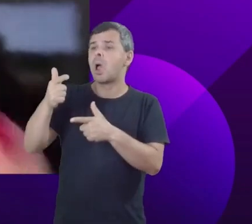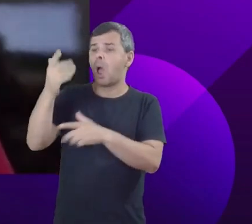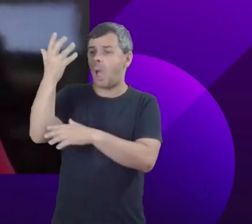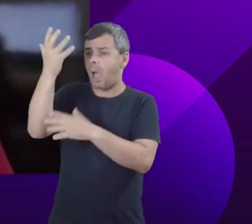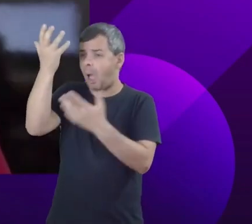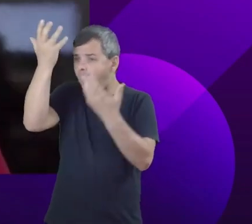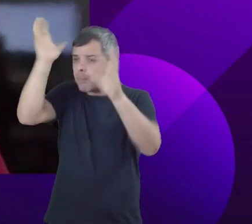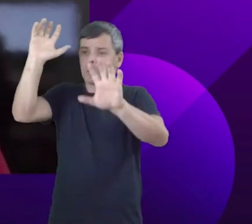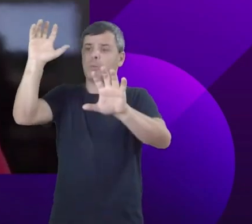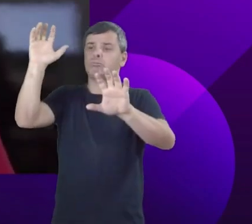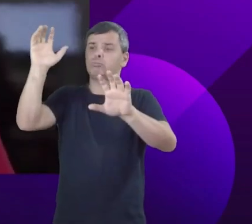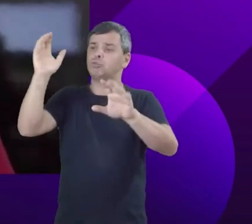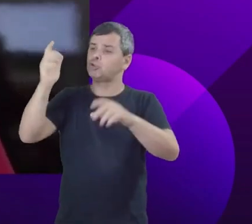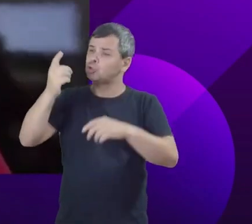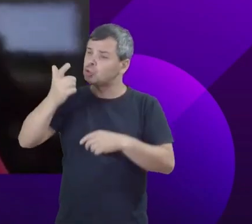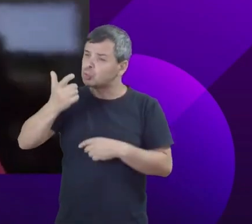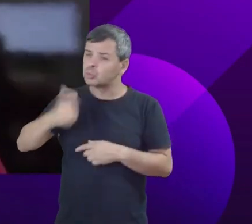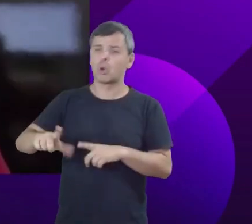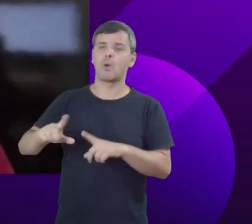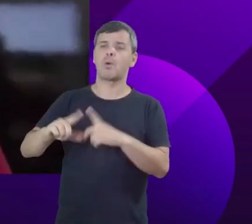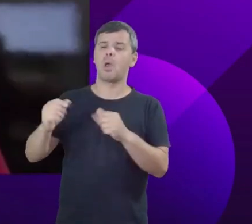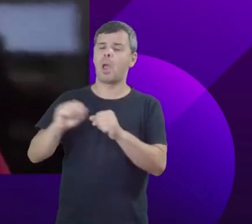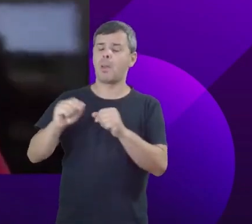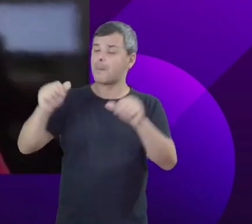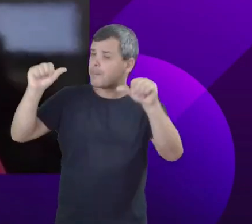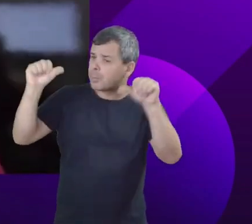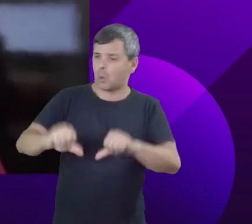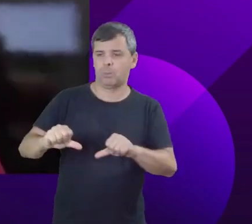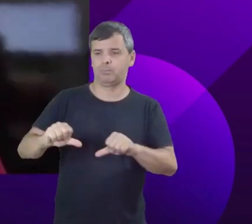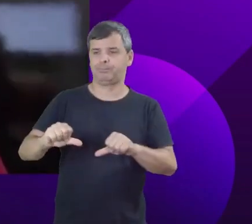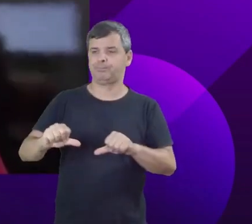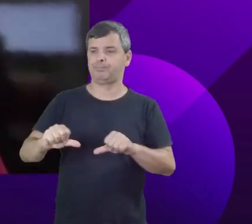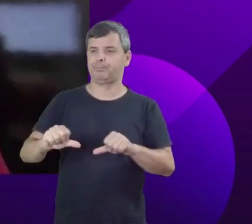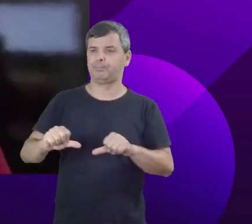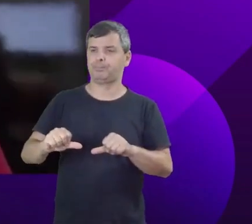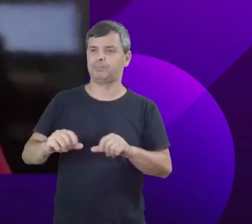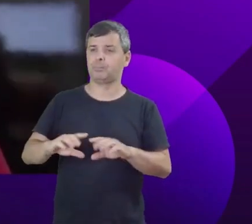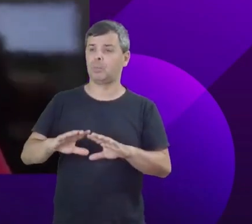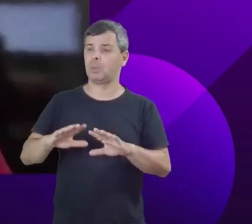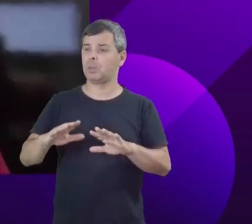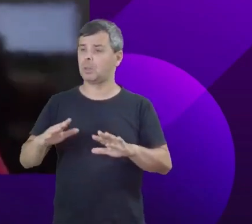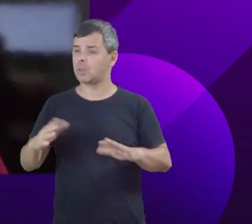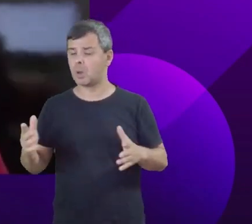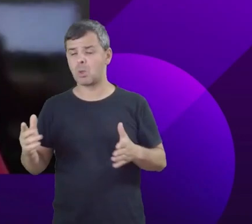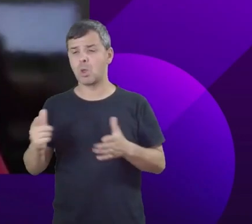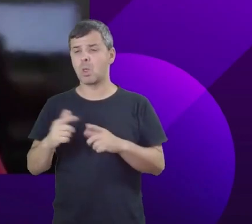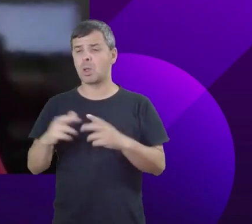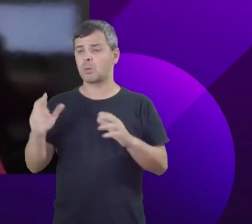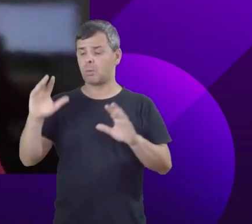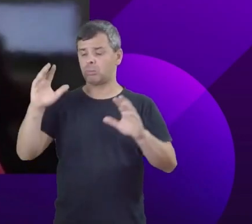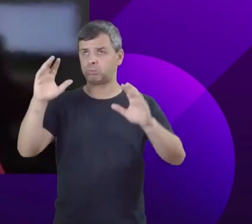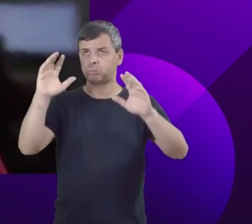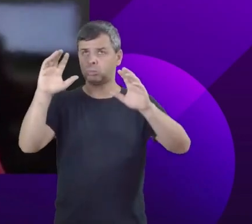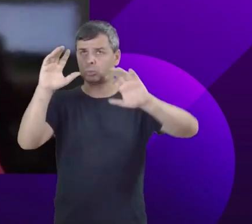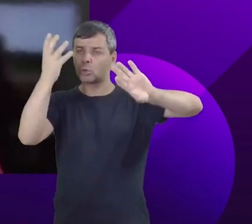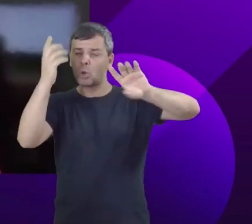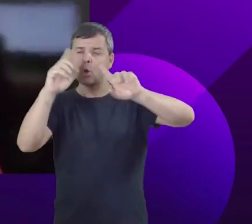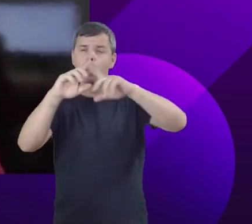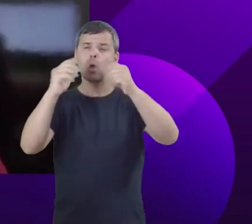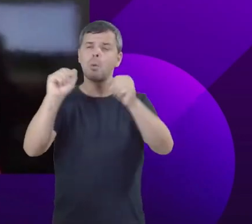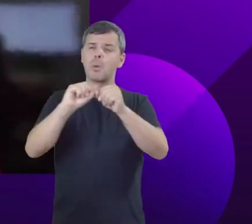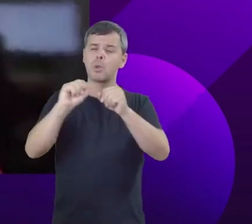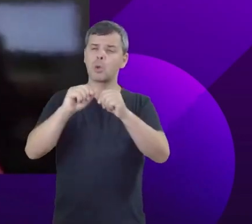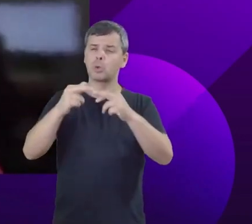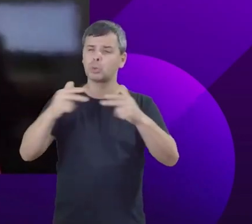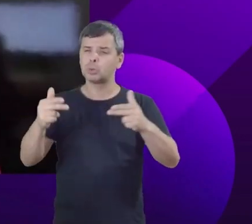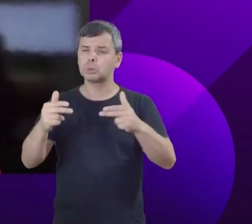do mesmo tamanho, ou até ainda pior, né, por condições não só climáticas, mas também por